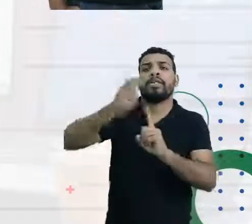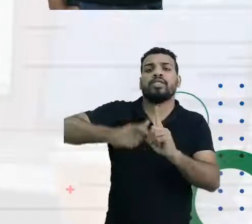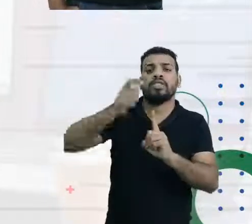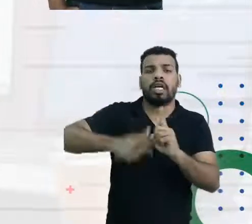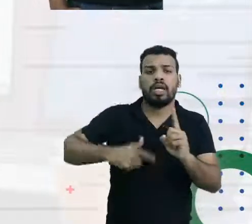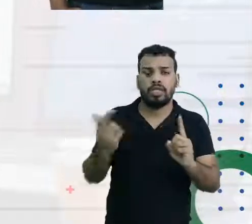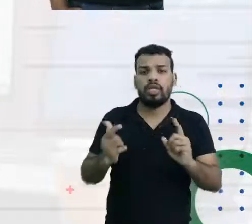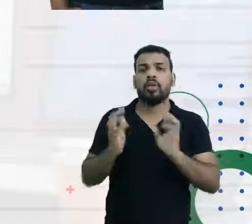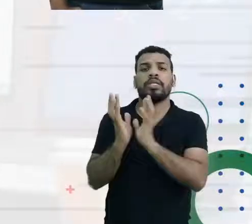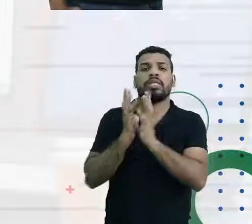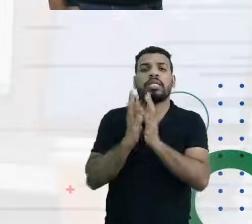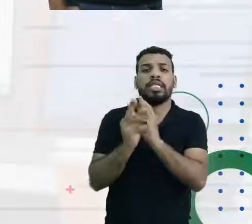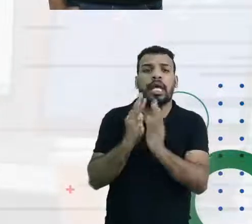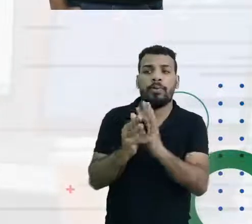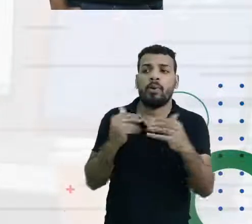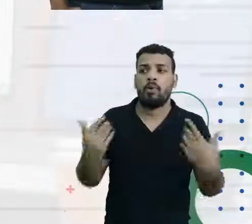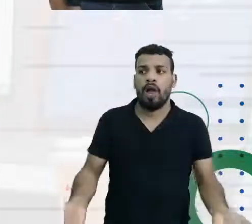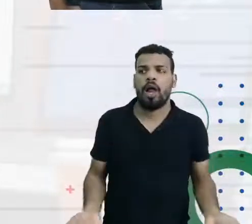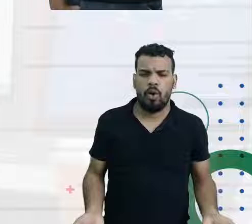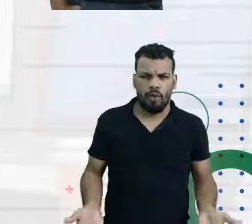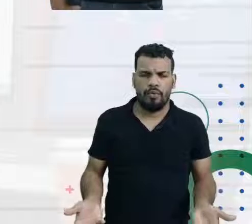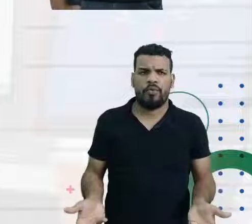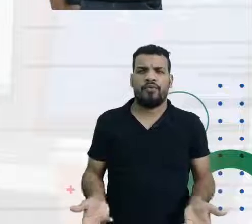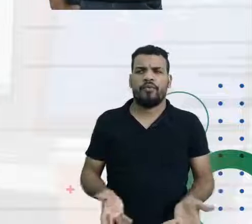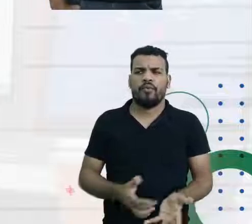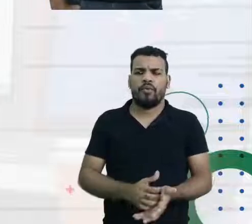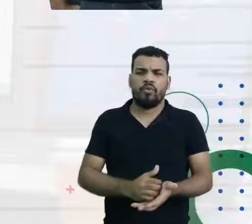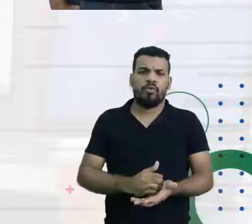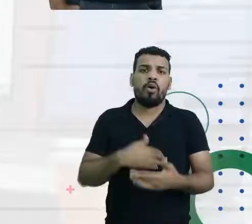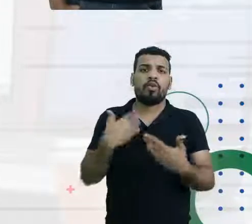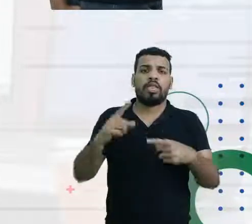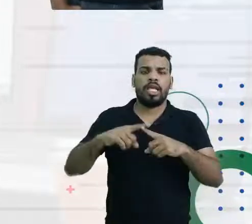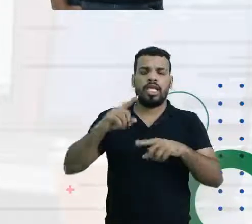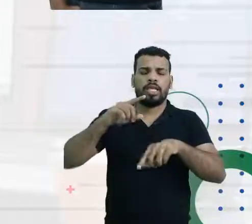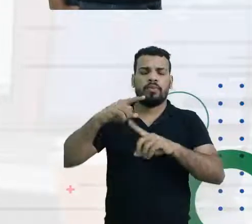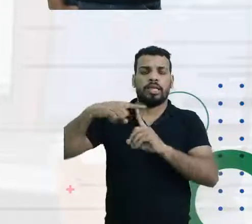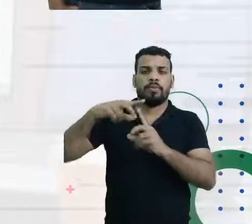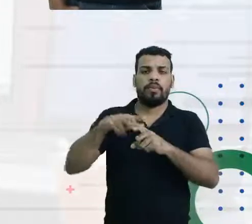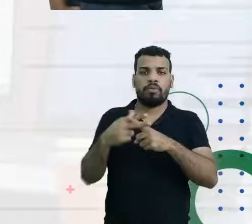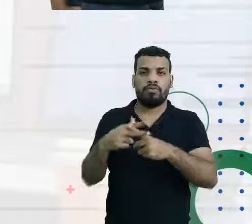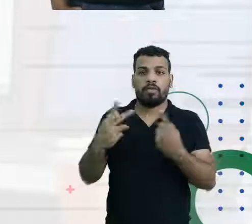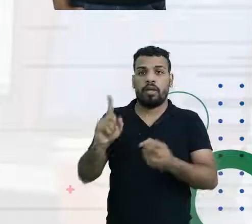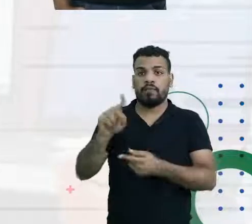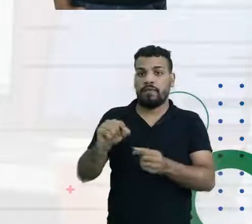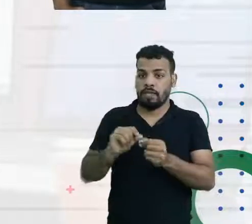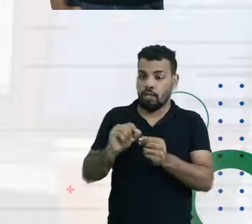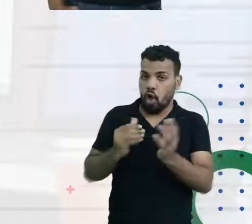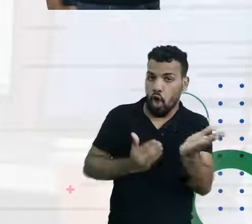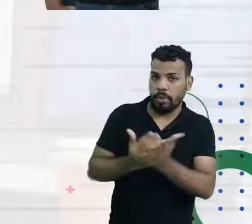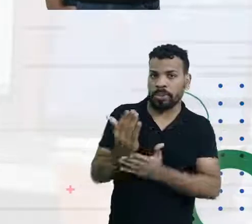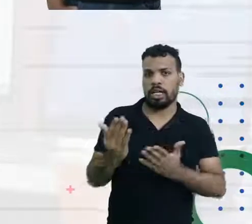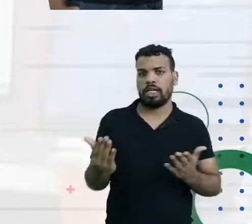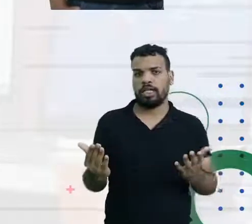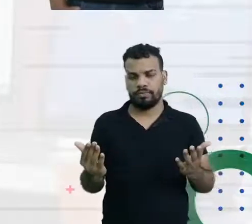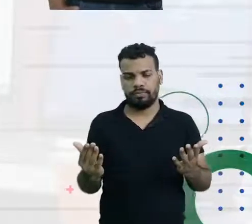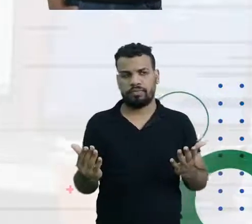qual é a dinâmica, qual é a mecânica. Então, essa é a base para que a gente comece a projetar, né?